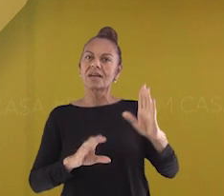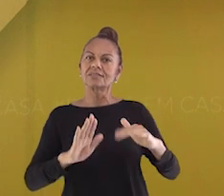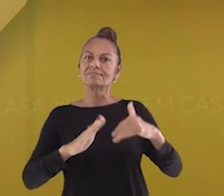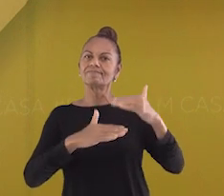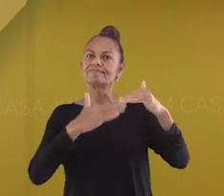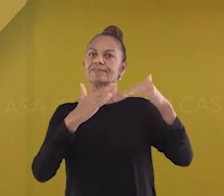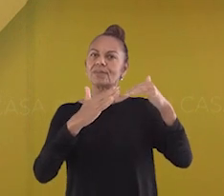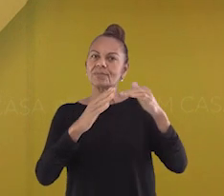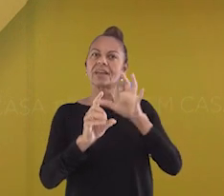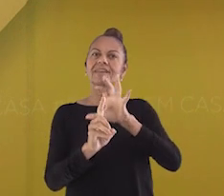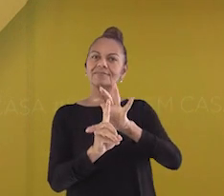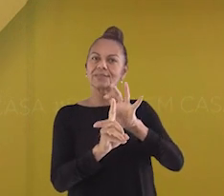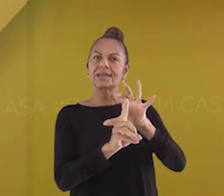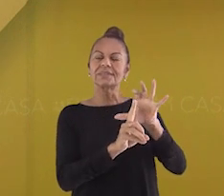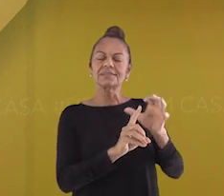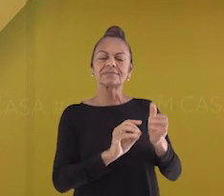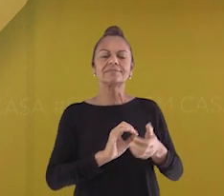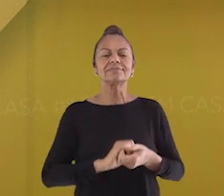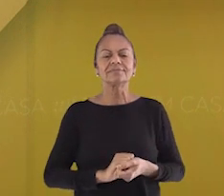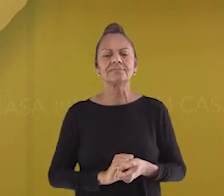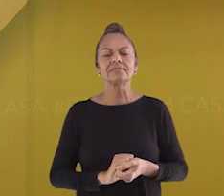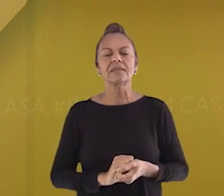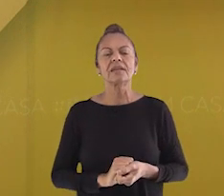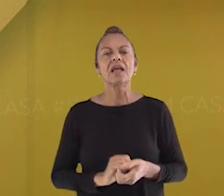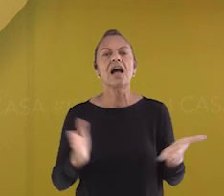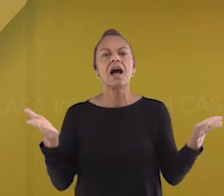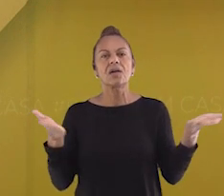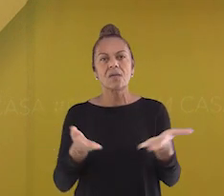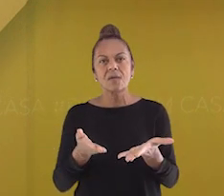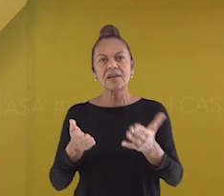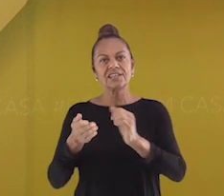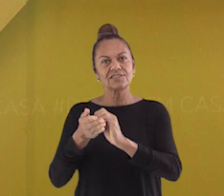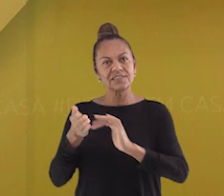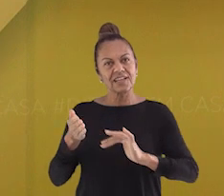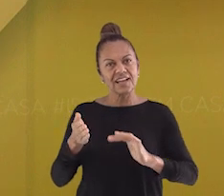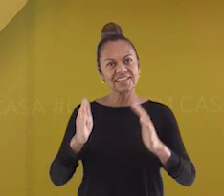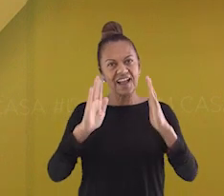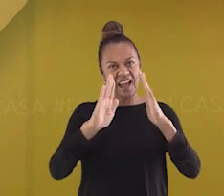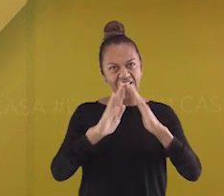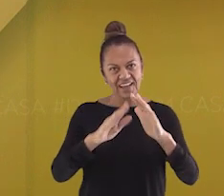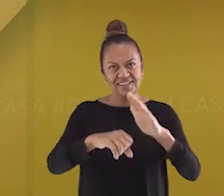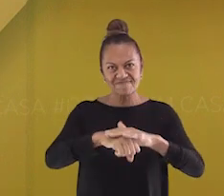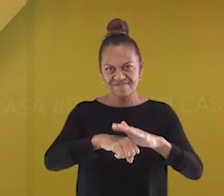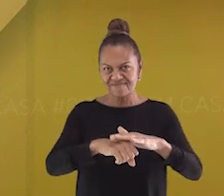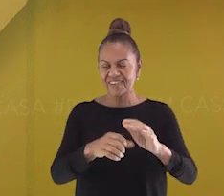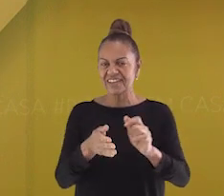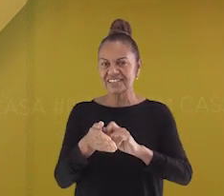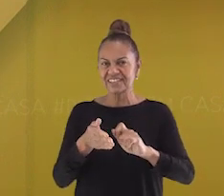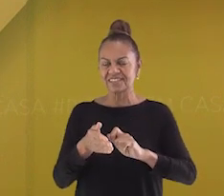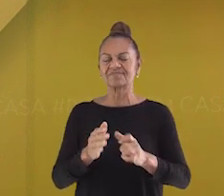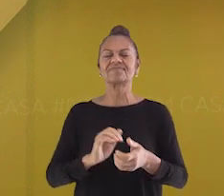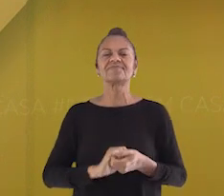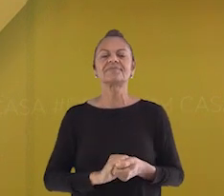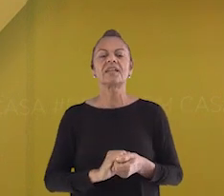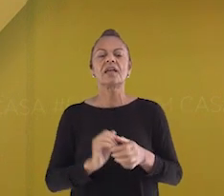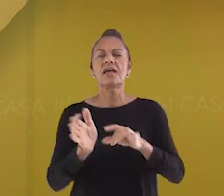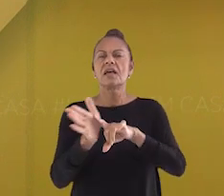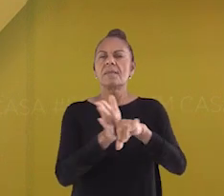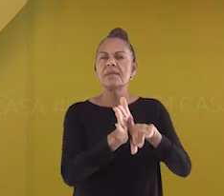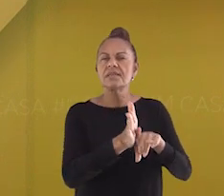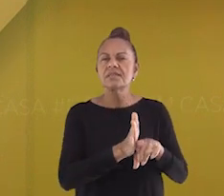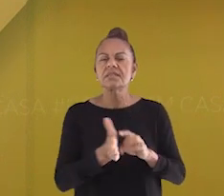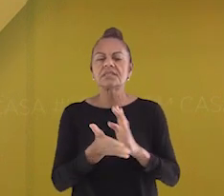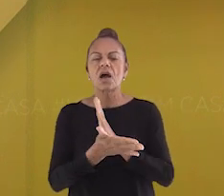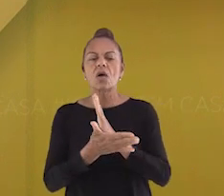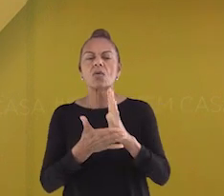Para casa, reflita e responda com suas palavras. Algumas pesquisas mostram sobre o aumento